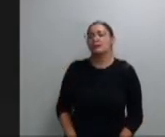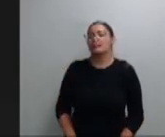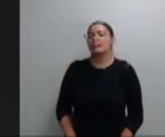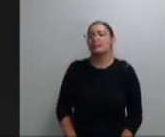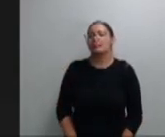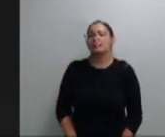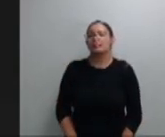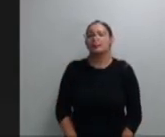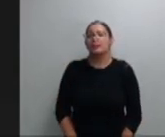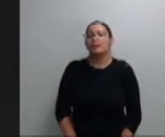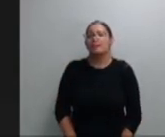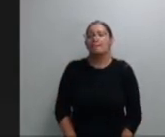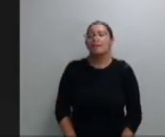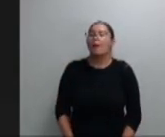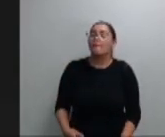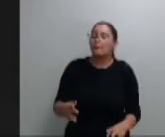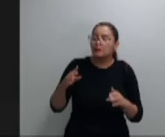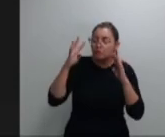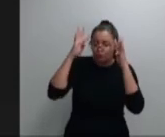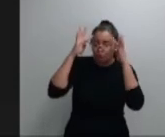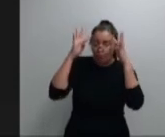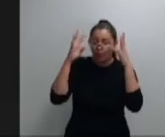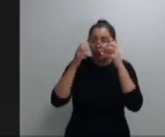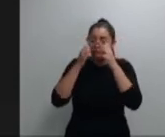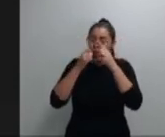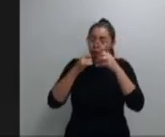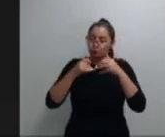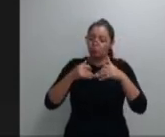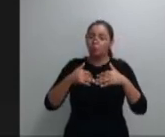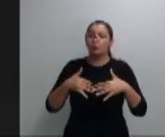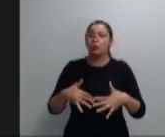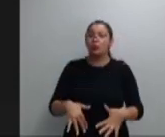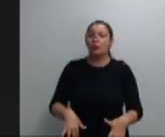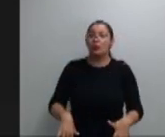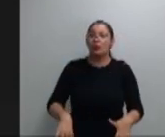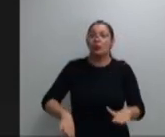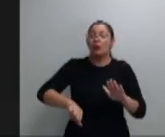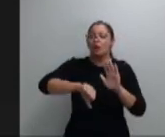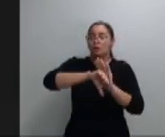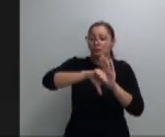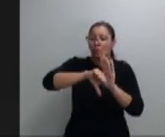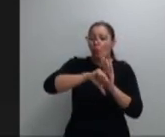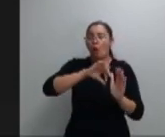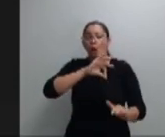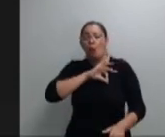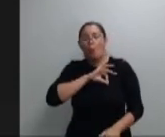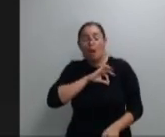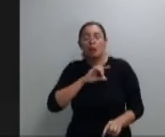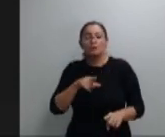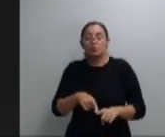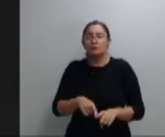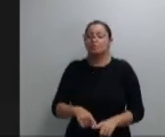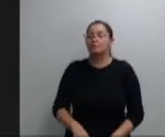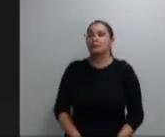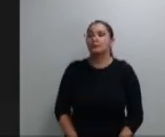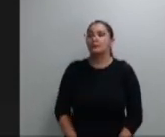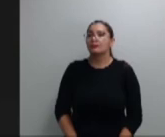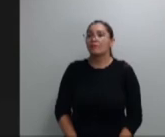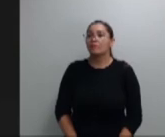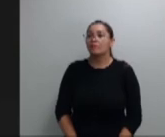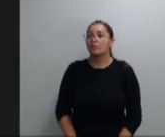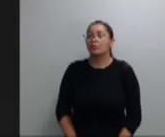as reflexões sobre a abolição ou crimes poderiam alargar-se um pouco se você achar conveniente se não achar como está